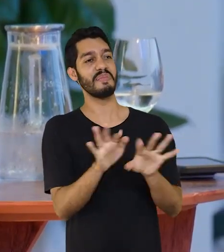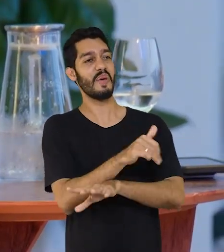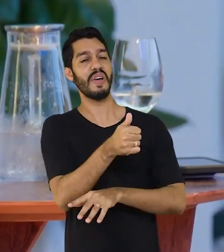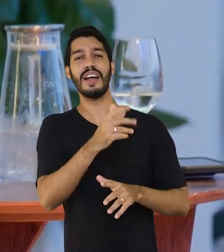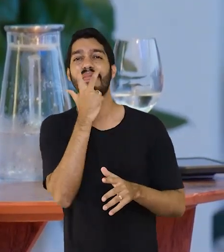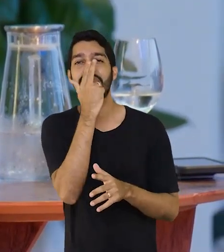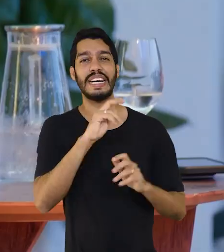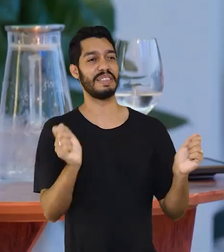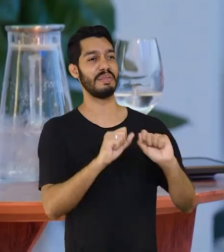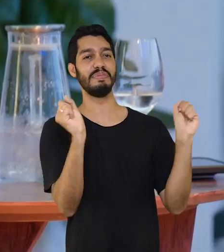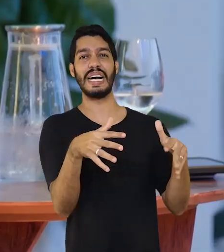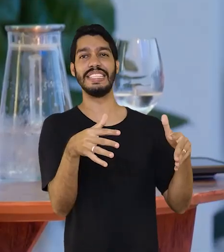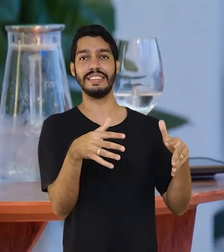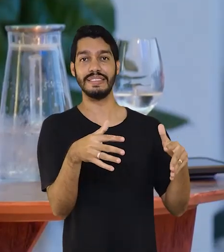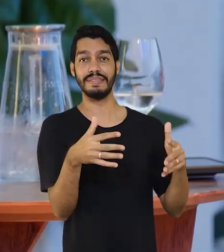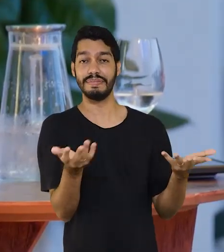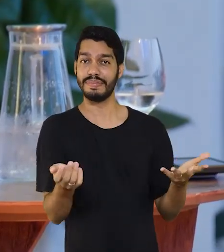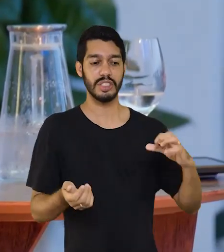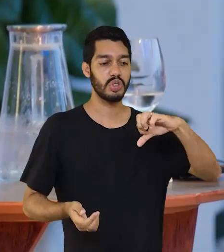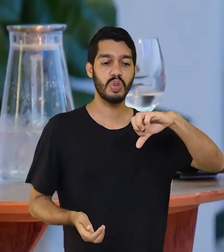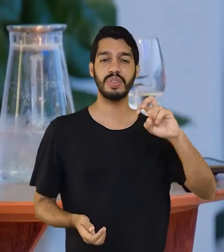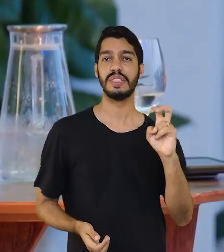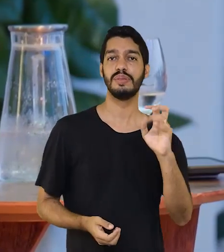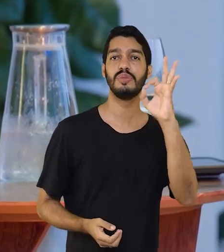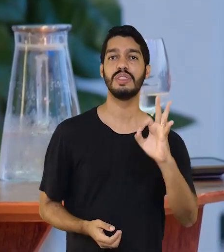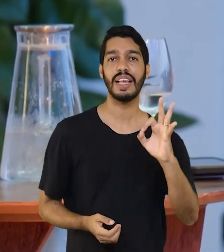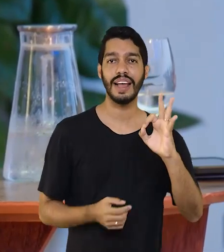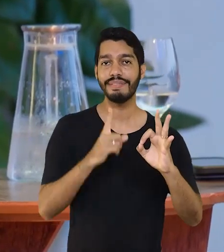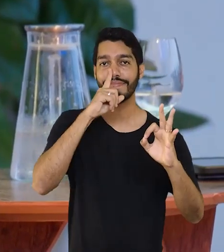de mágica. E aí os 95% que deram errado